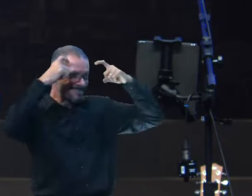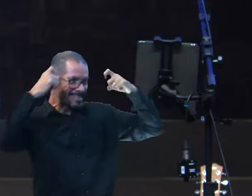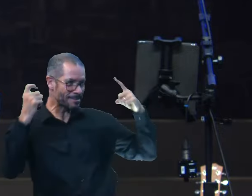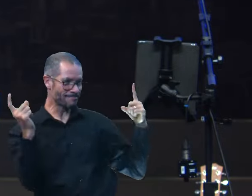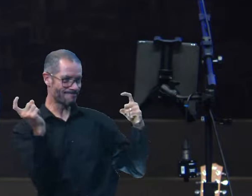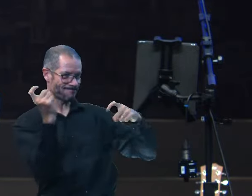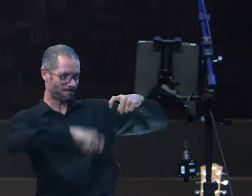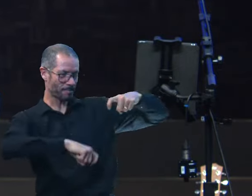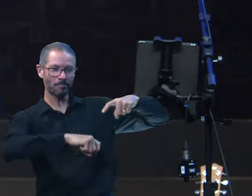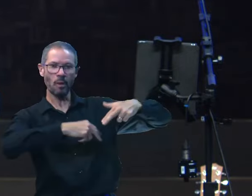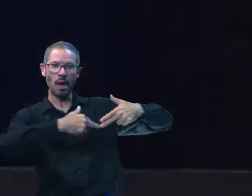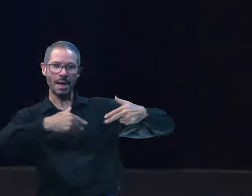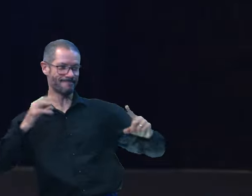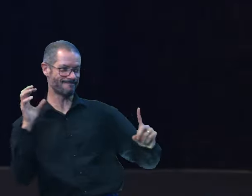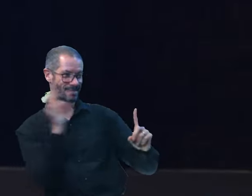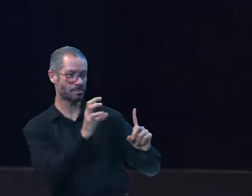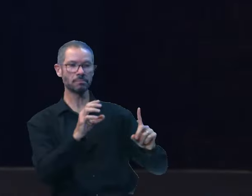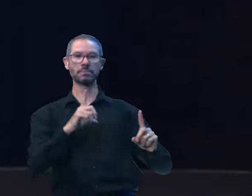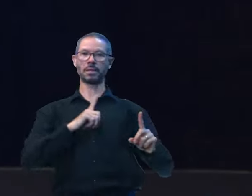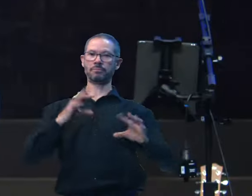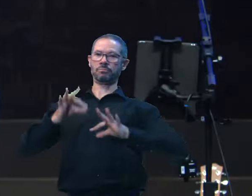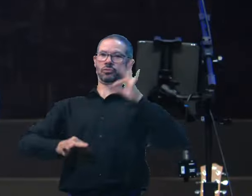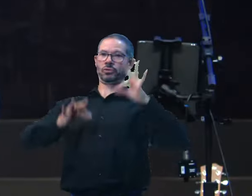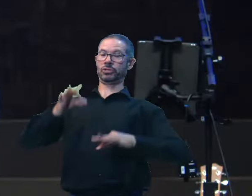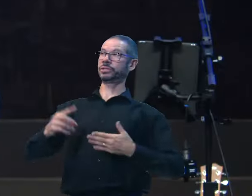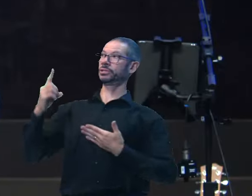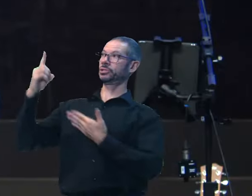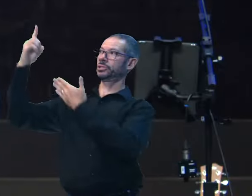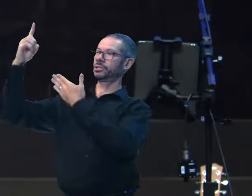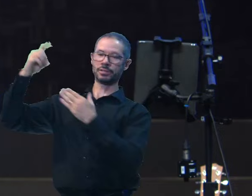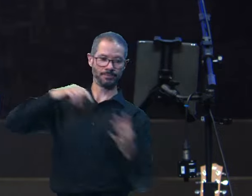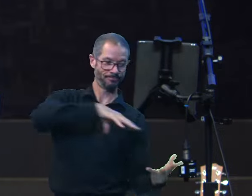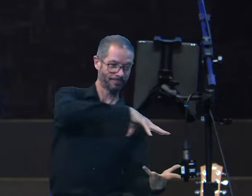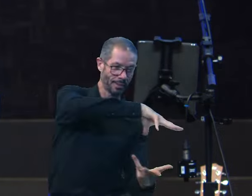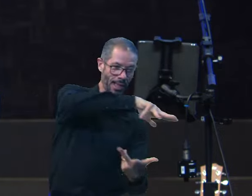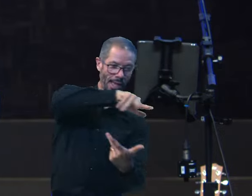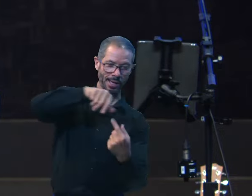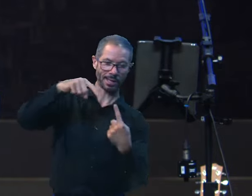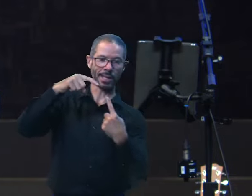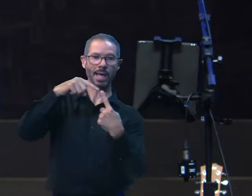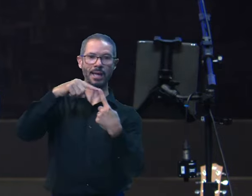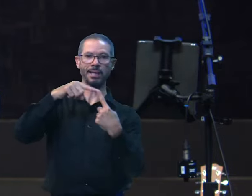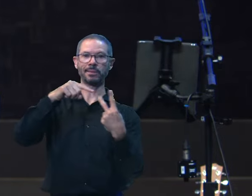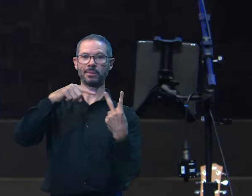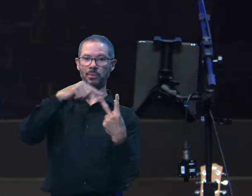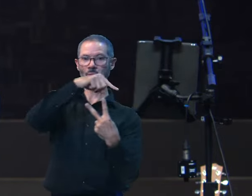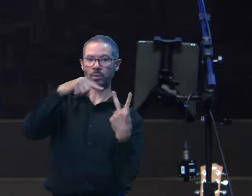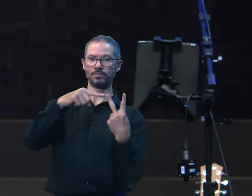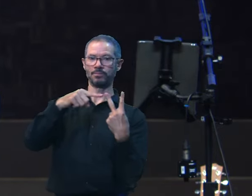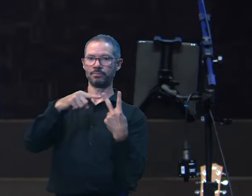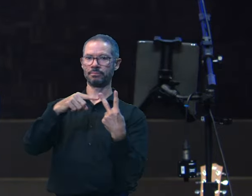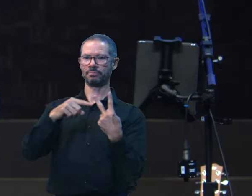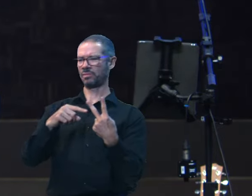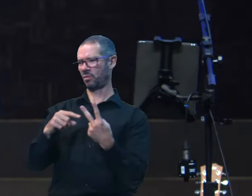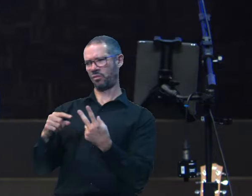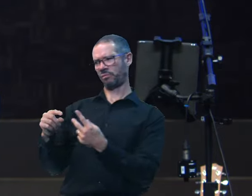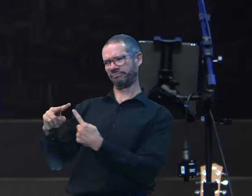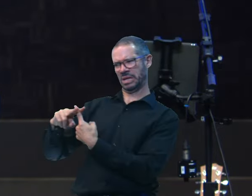agredida, existe uma justiça divina e terrena que tem que acontecer sobre essa pessoa. E eu não vou passar pano para isso.